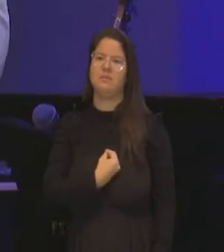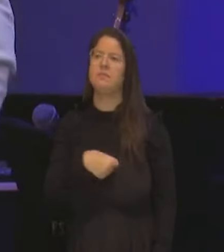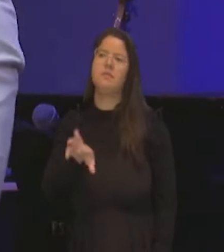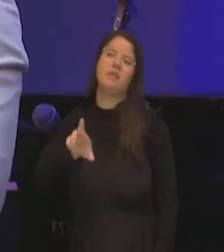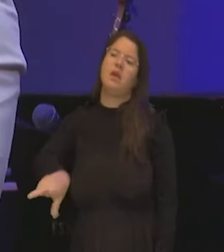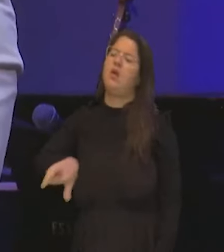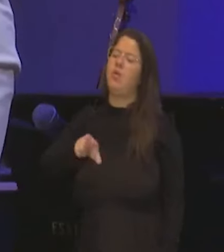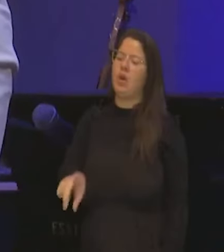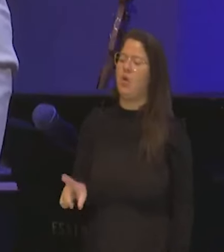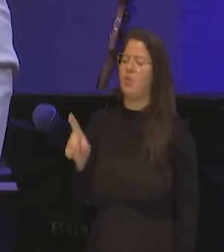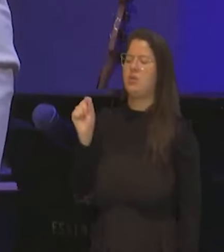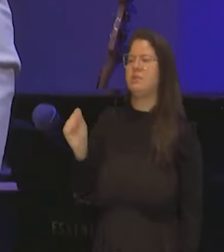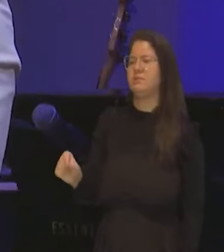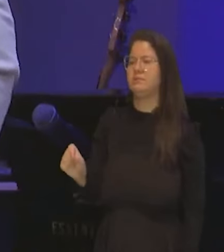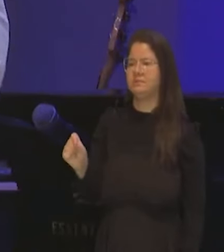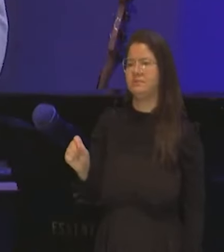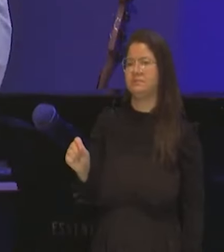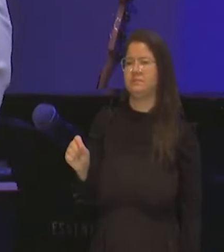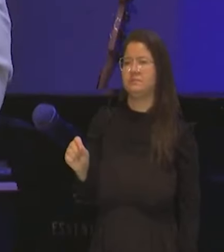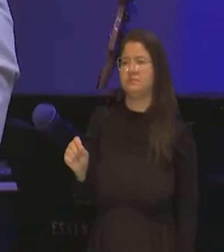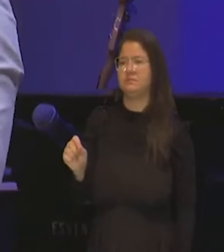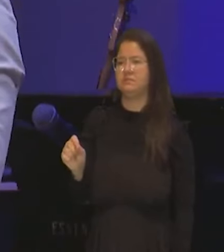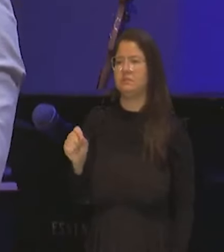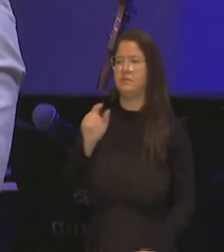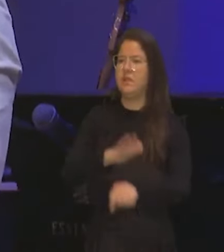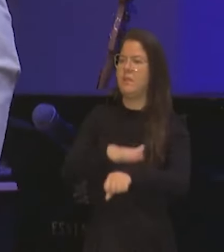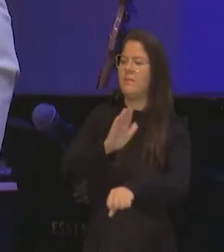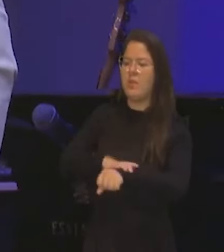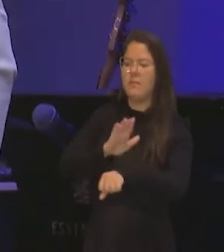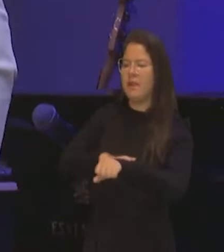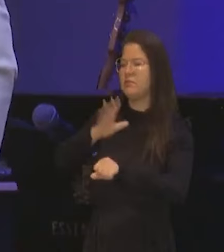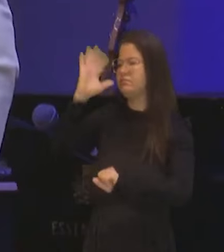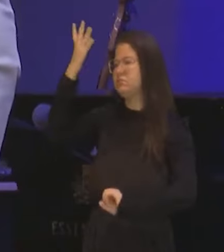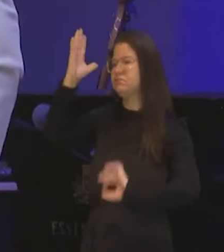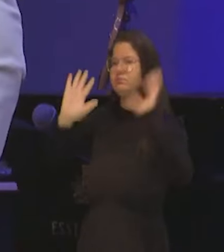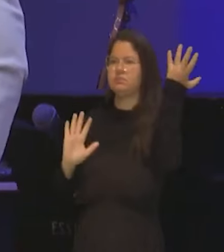consiste nas situações que nos cercam.